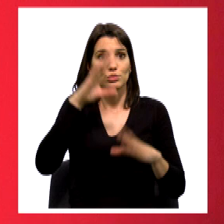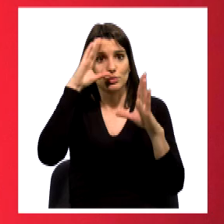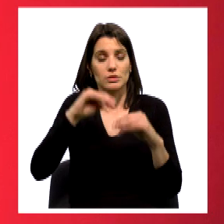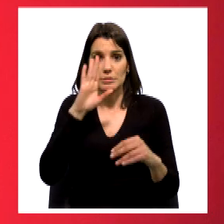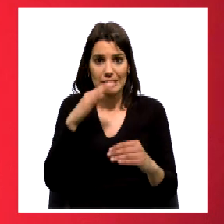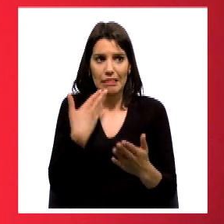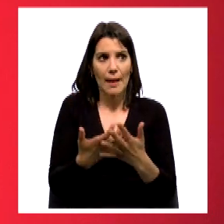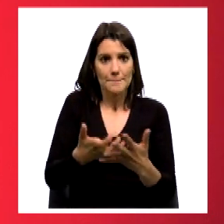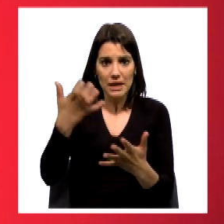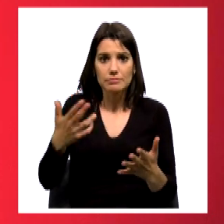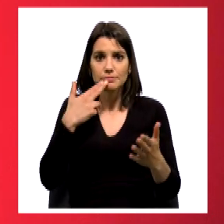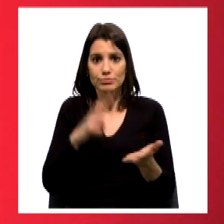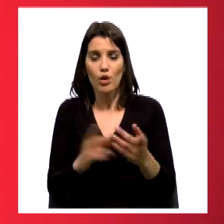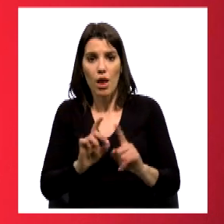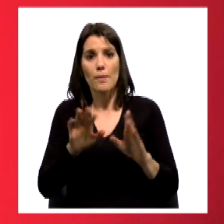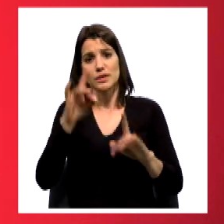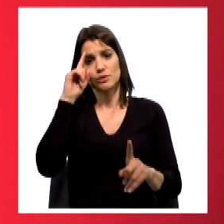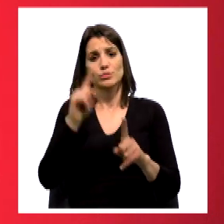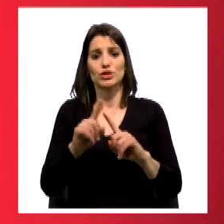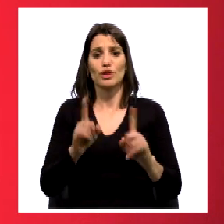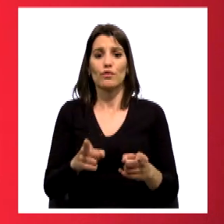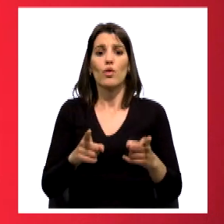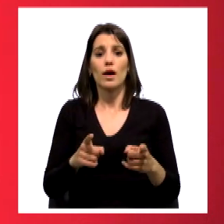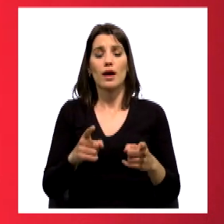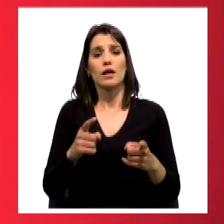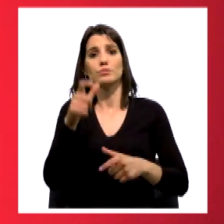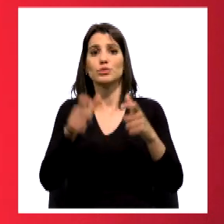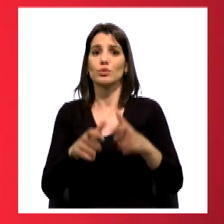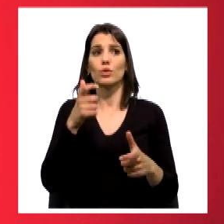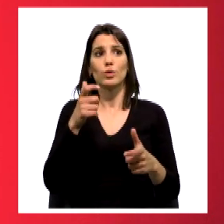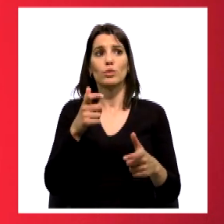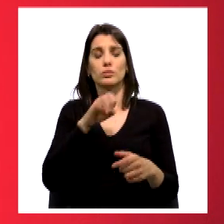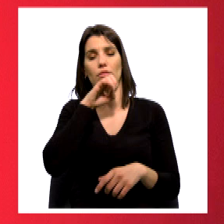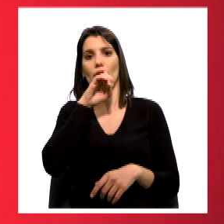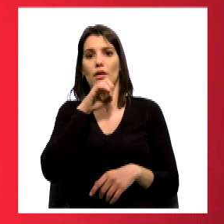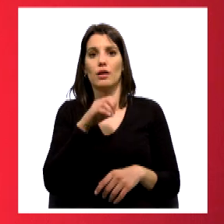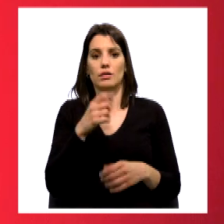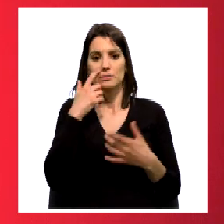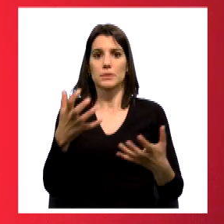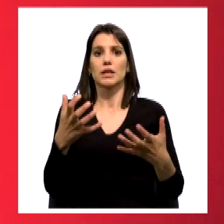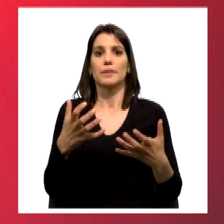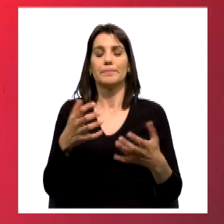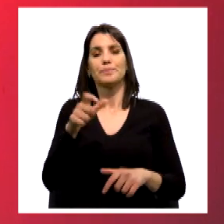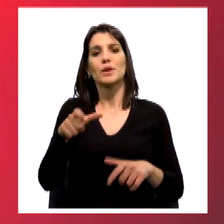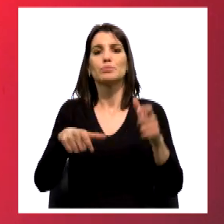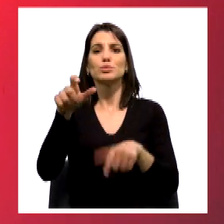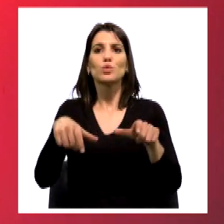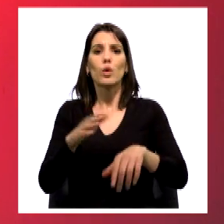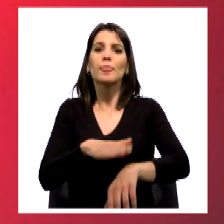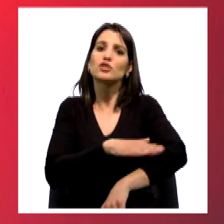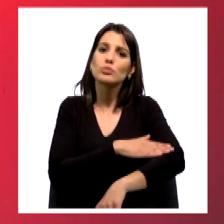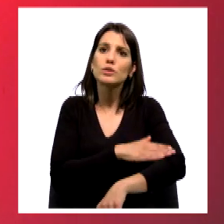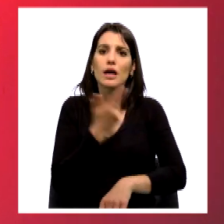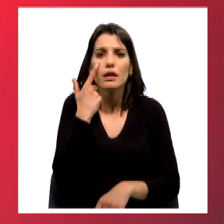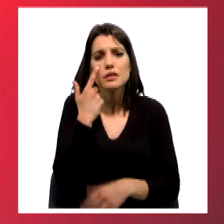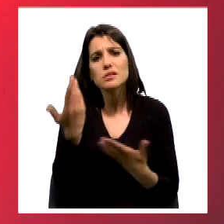de todo se isto ia ter impacto, mas o objetivo era impactar as pessoas, as testemunhas, para que